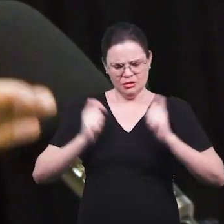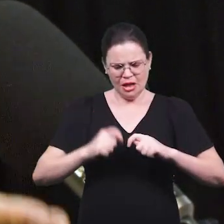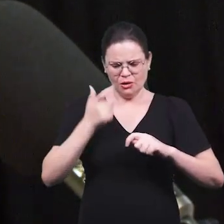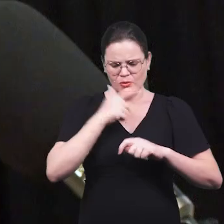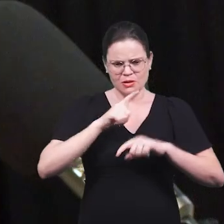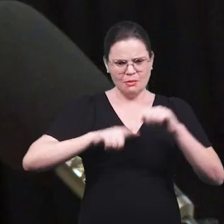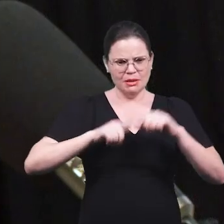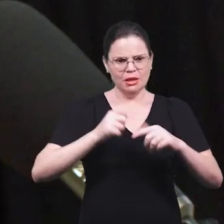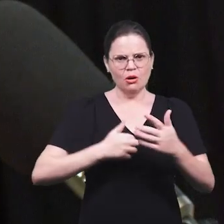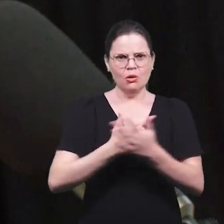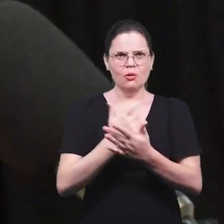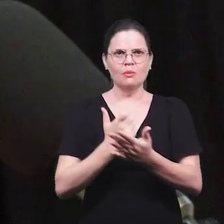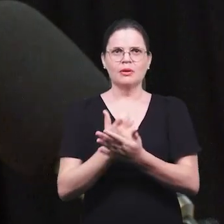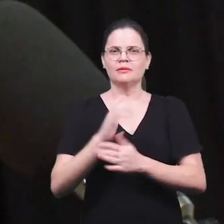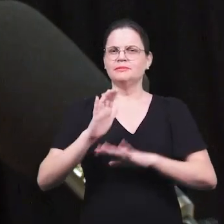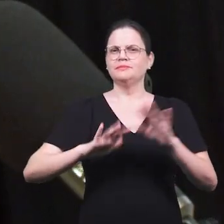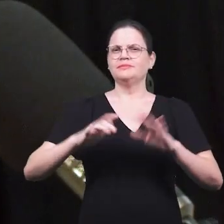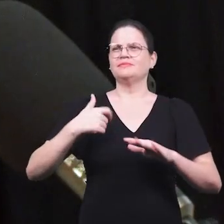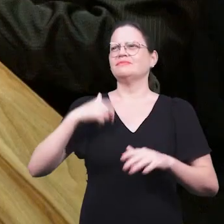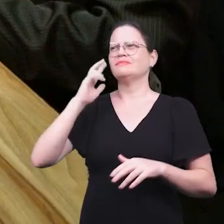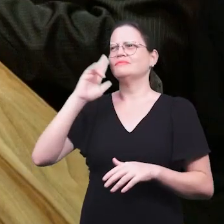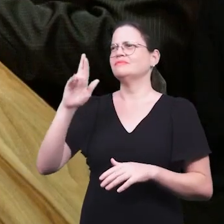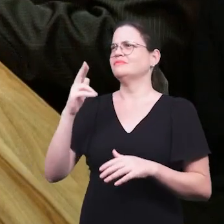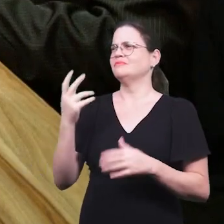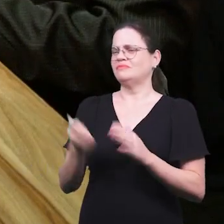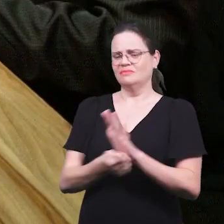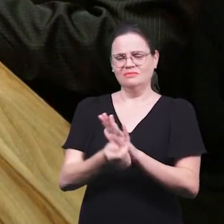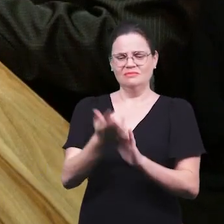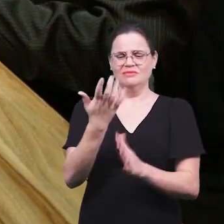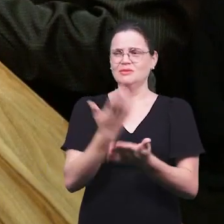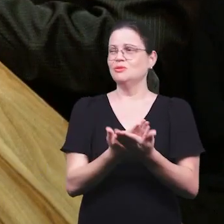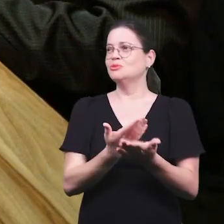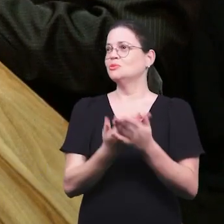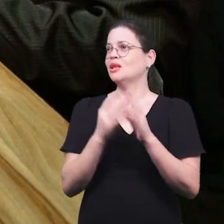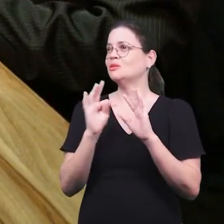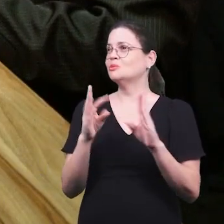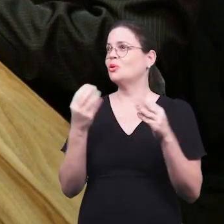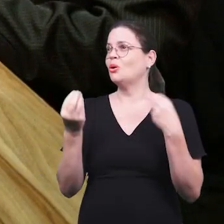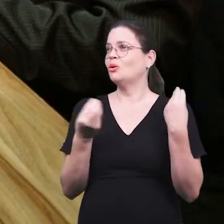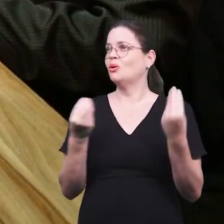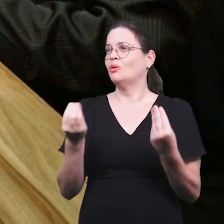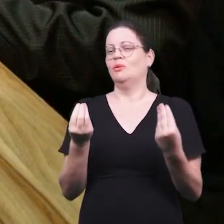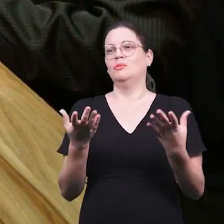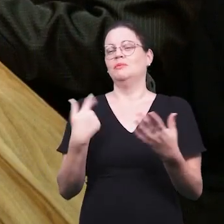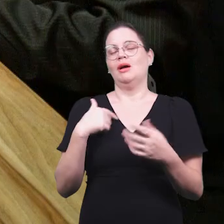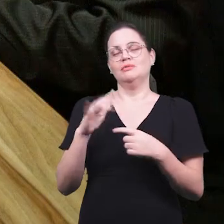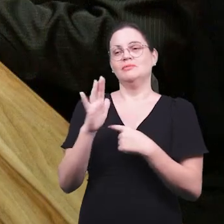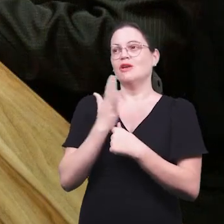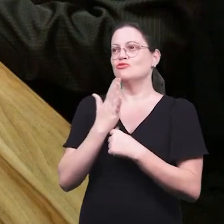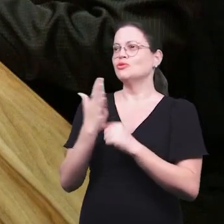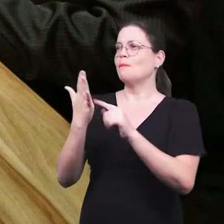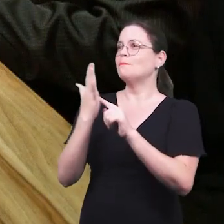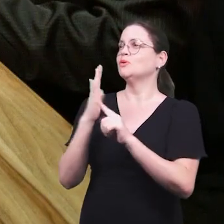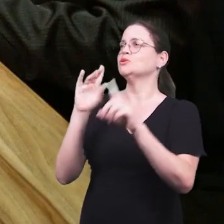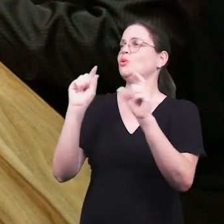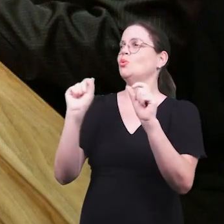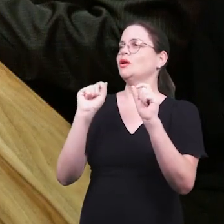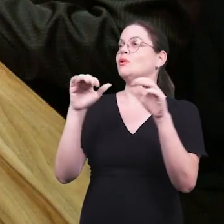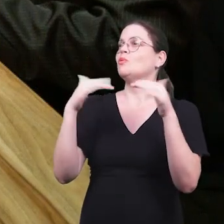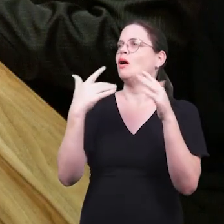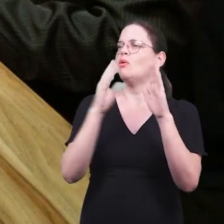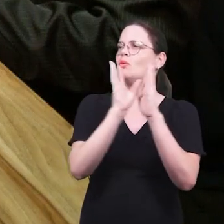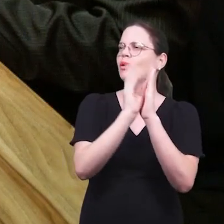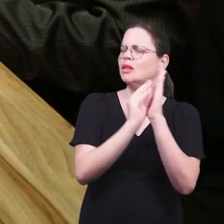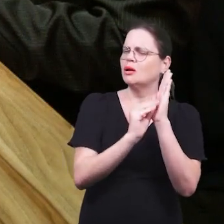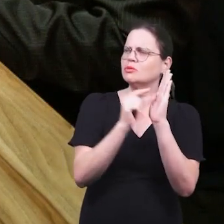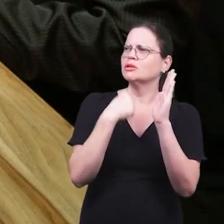Senhor direciona o nosso estudo, nos dá condição de ter um bom material. Às vezes nós buscamos a direção do Senhor, o Senhor tem tanta coisa para estudar e é comum